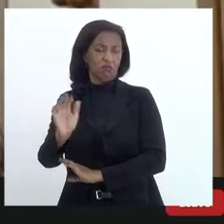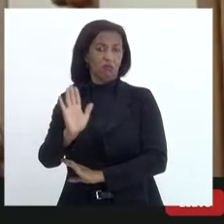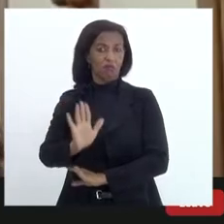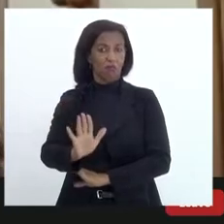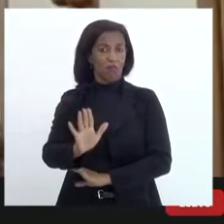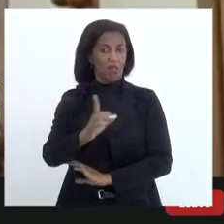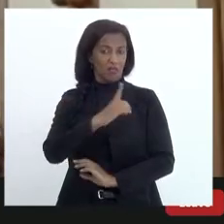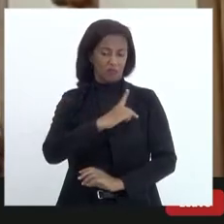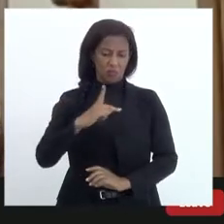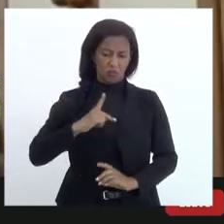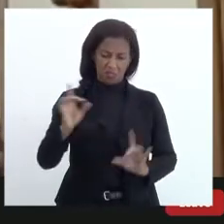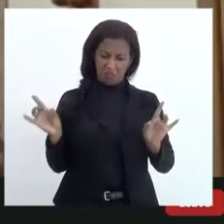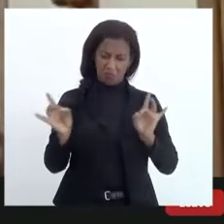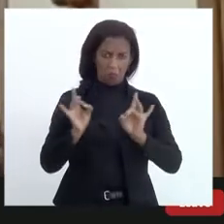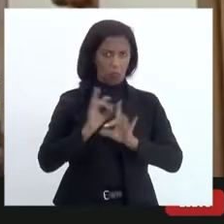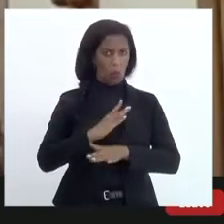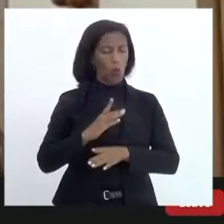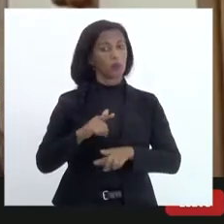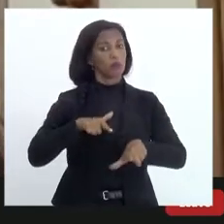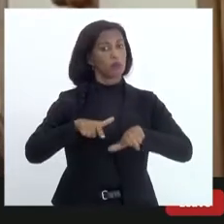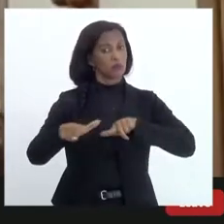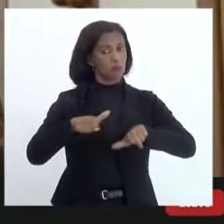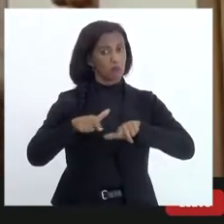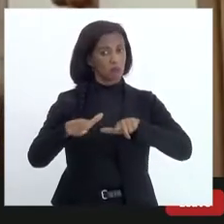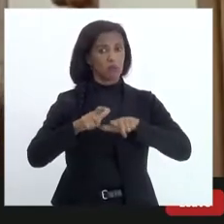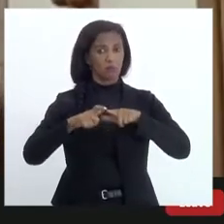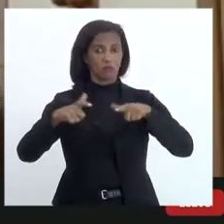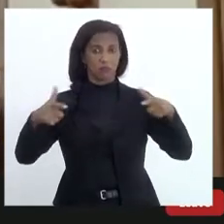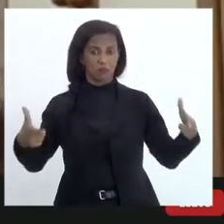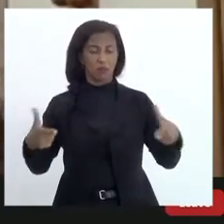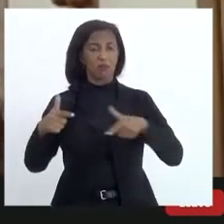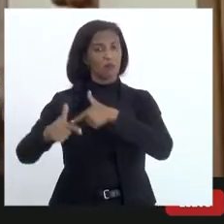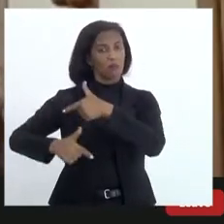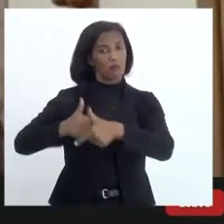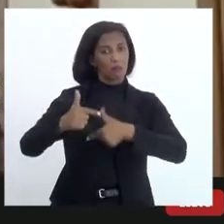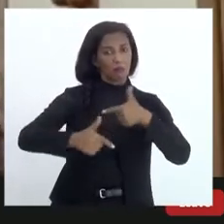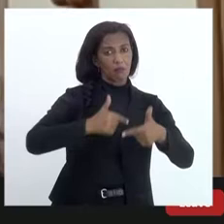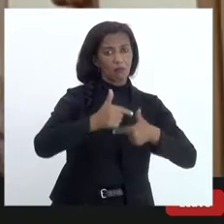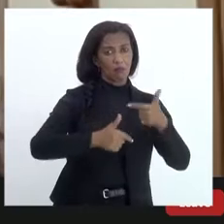a defensoria está aberta. A gente é um trabalho amplo que a gente tem feito, né?